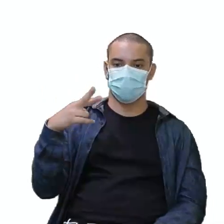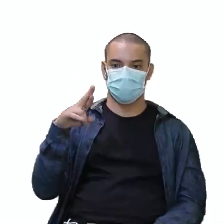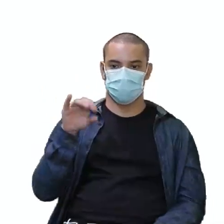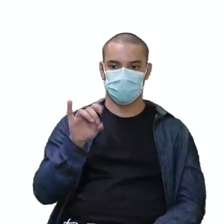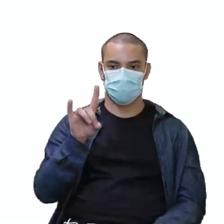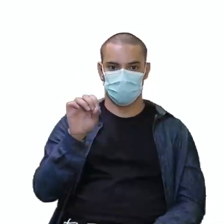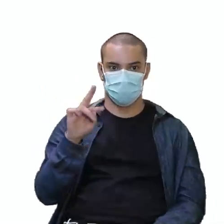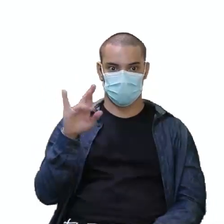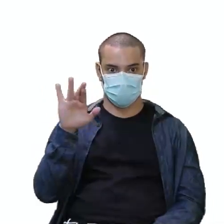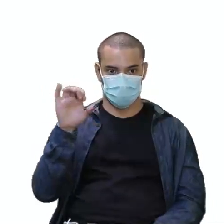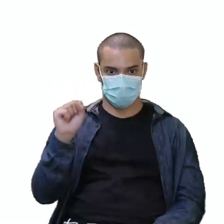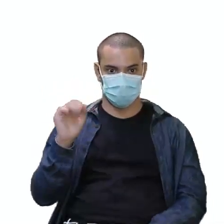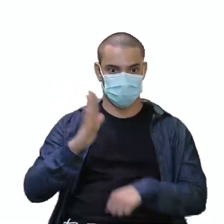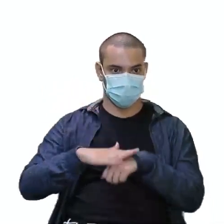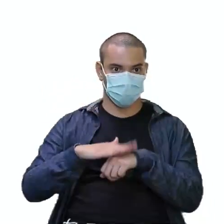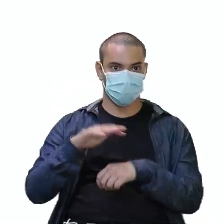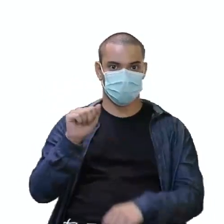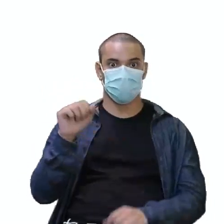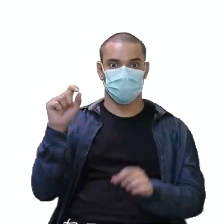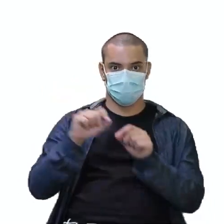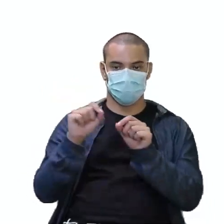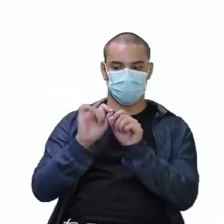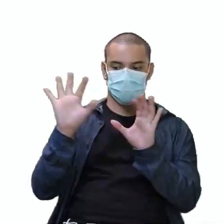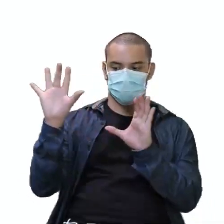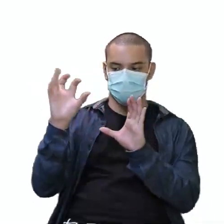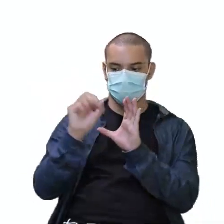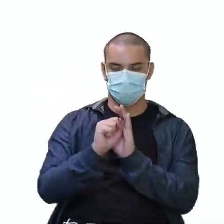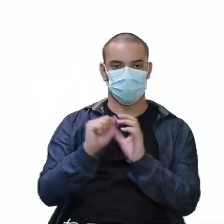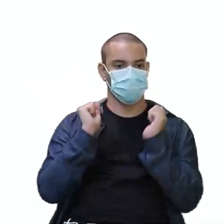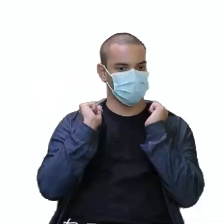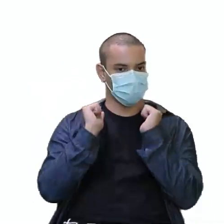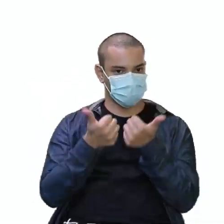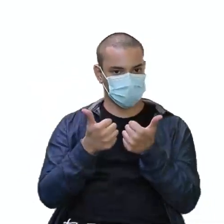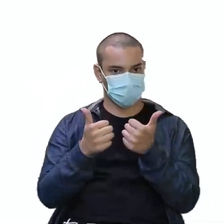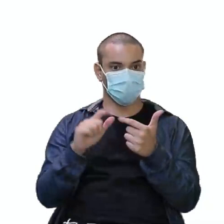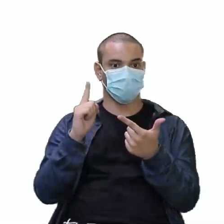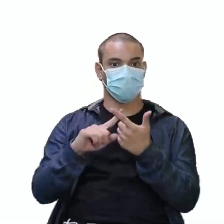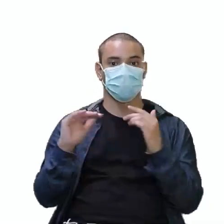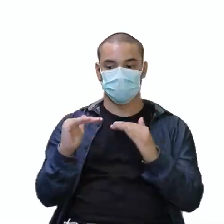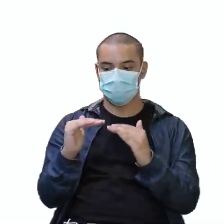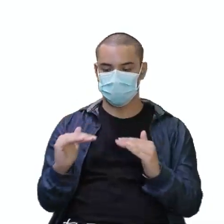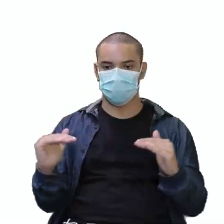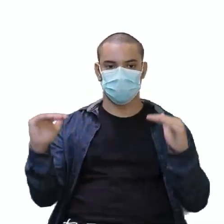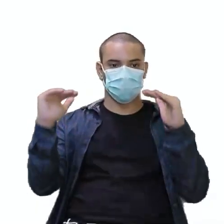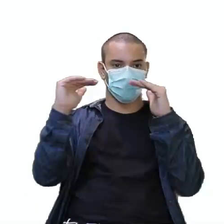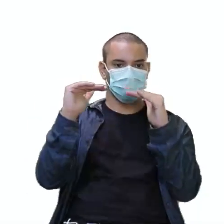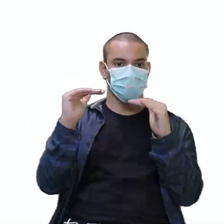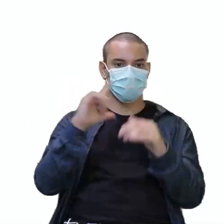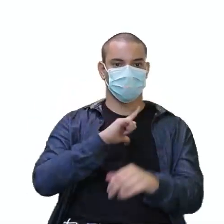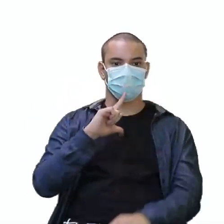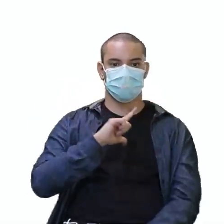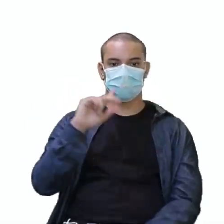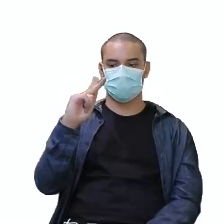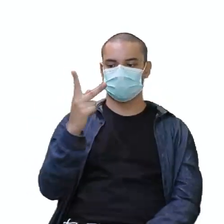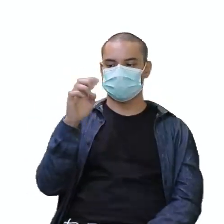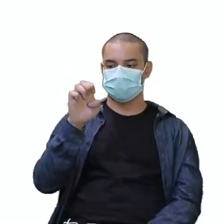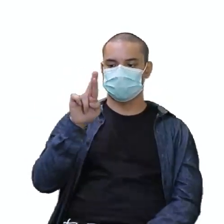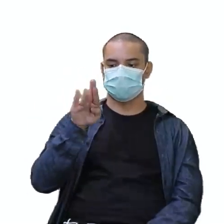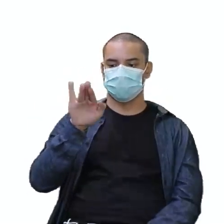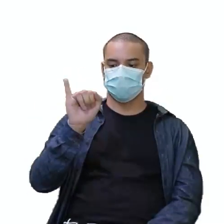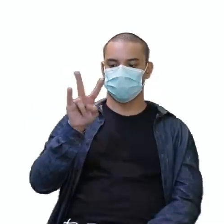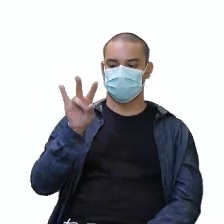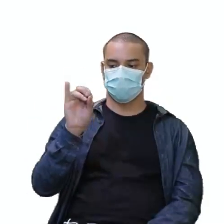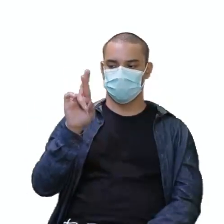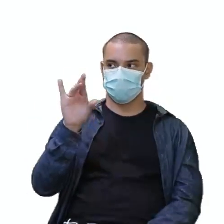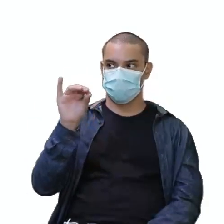produtores autotróficos, realizam fotossíntese, perfeito. No segundo nível, você tem os herbívoros. Aí você